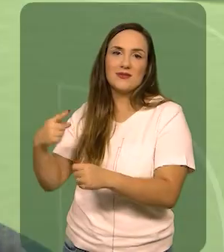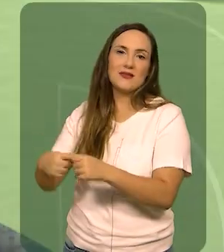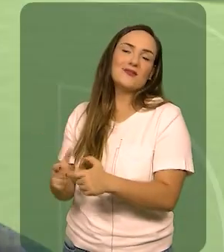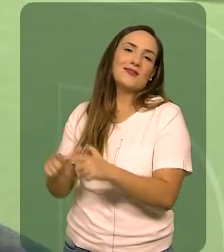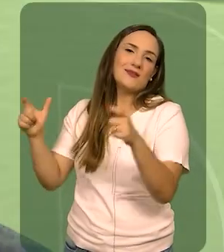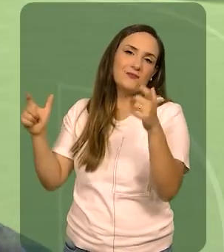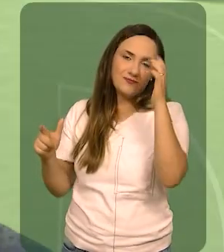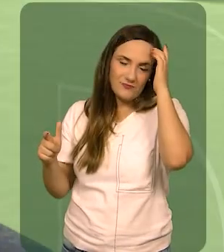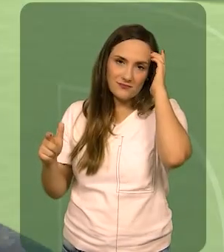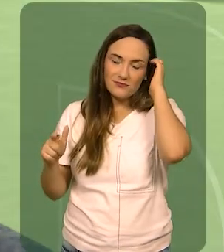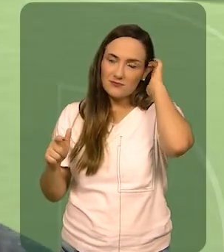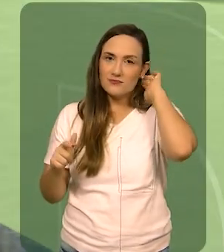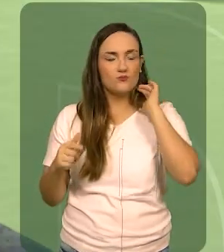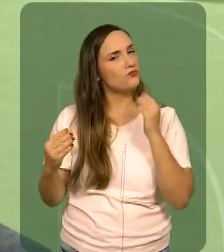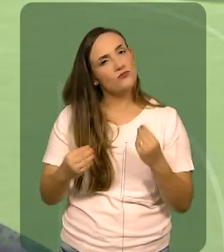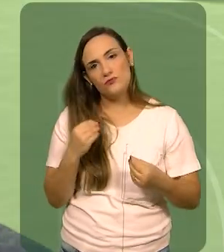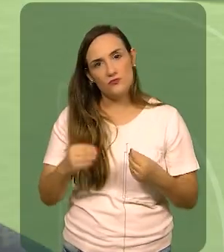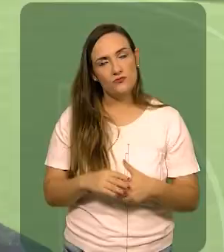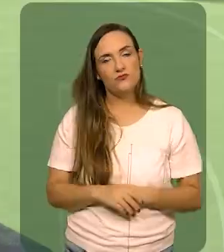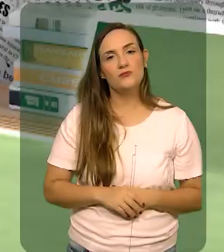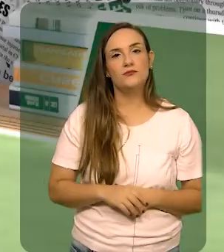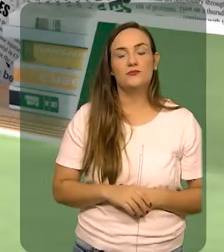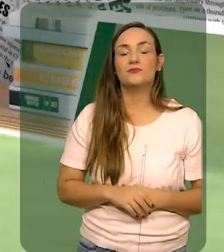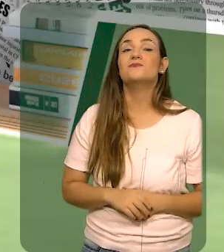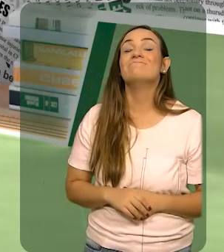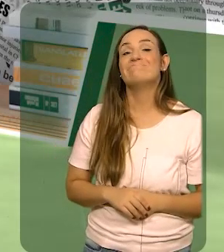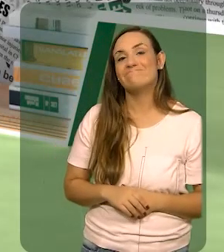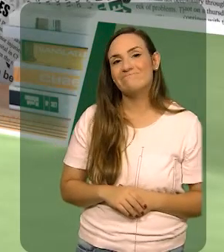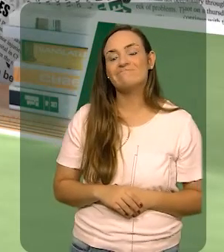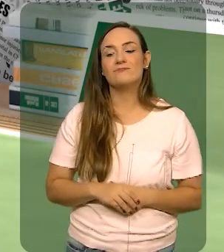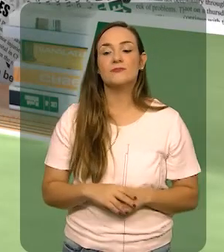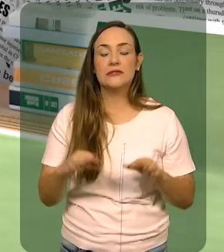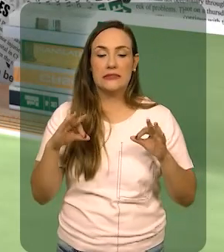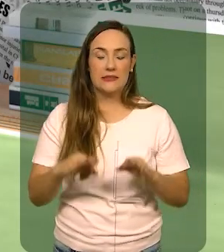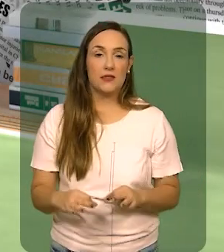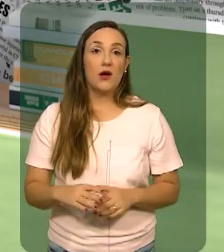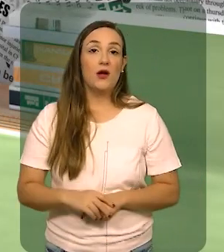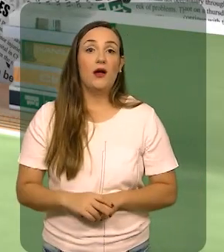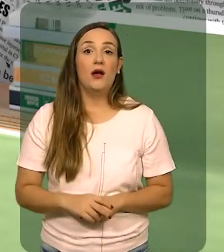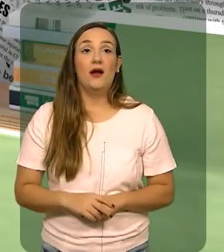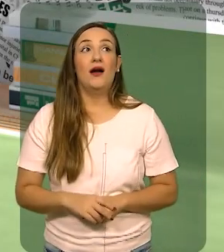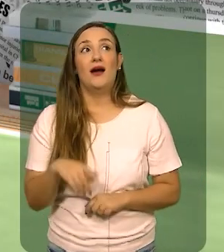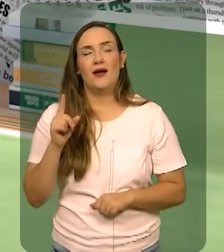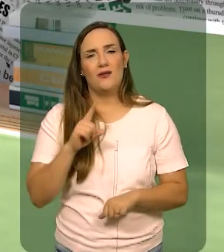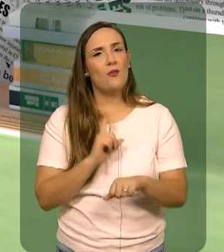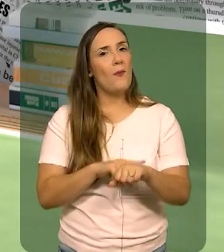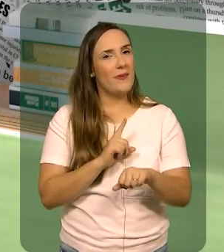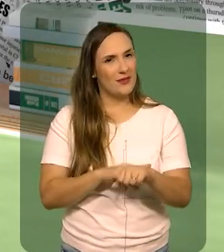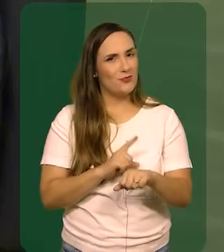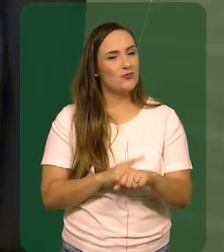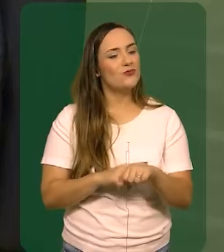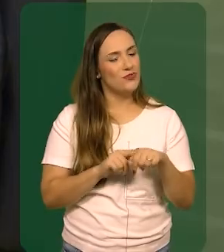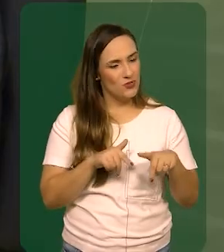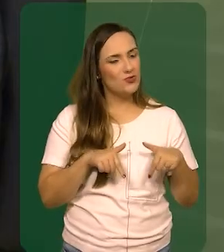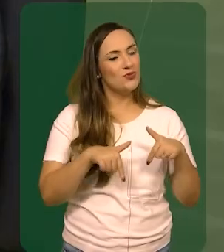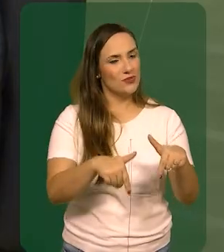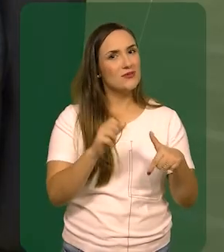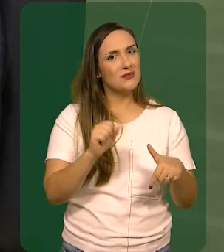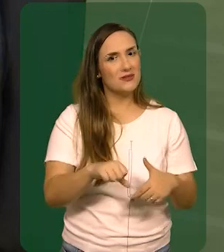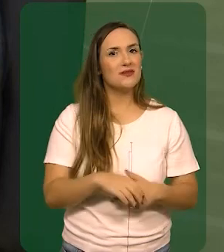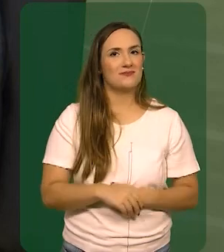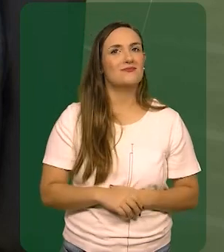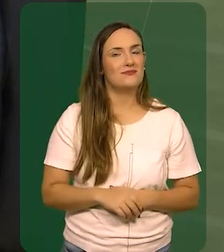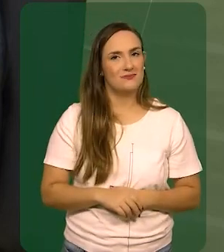momento que você resolve dar esse próximo passo. Com certeza. Assim, foi um momento de luta, digamos